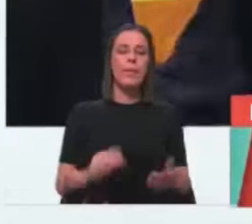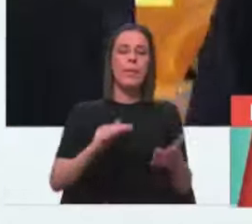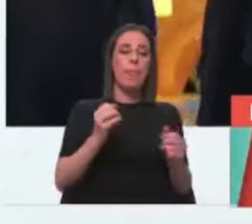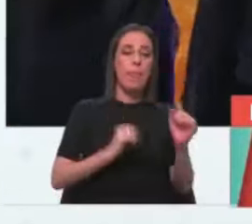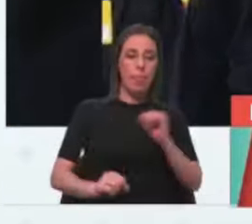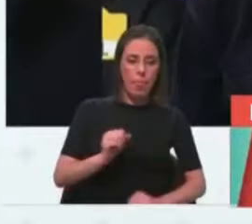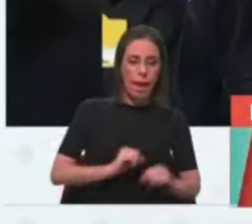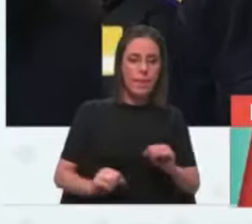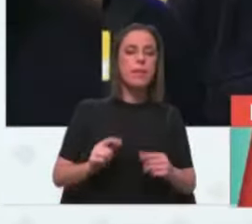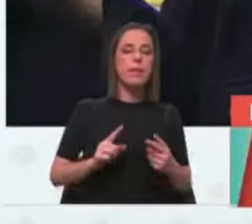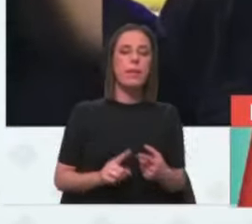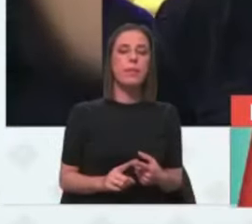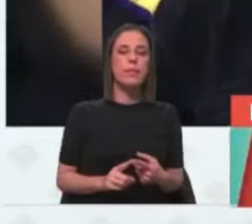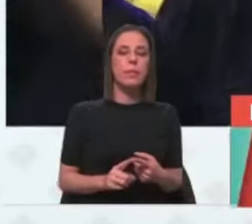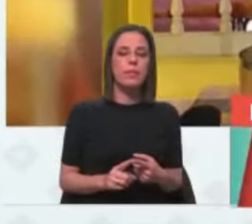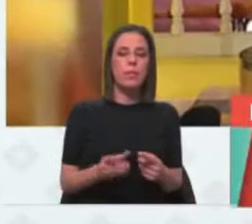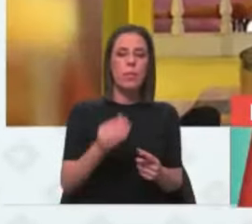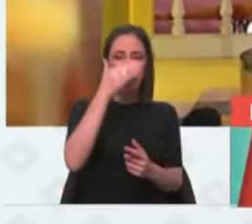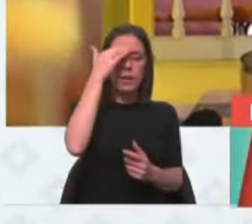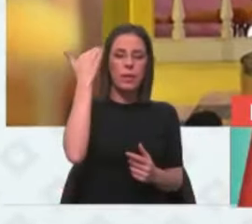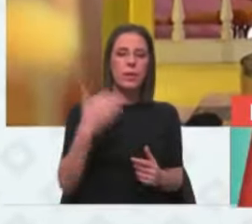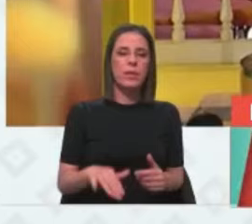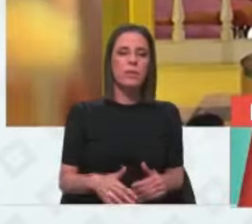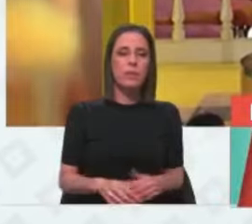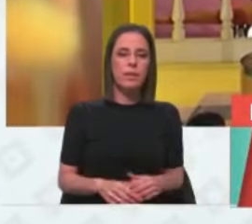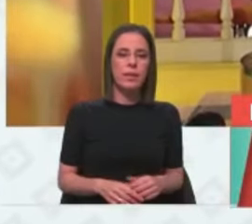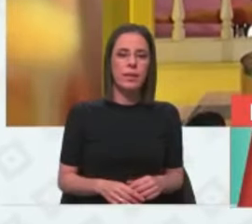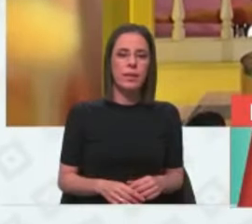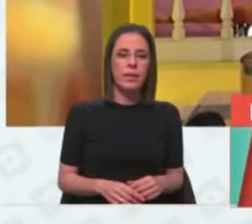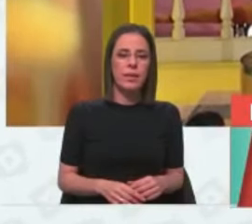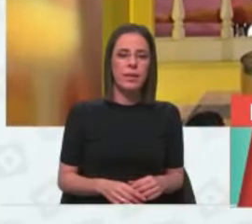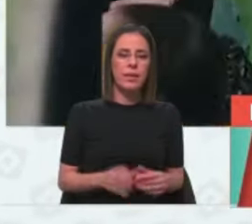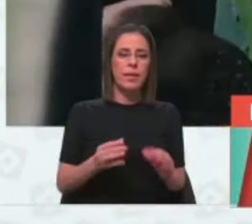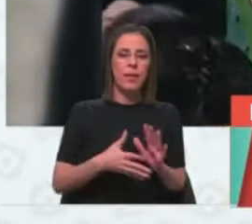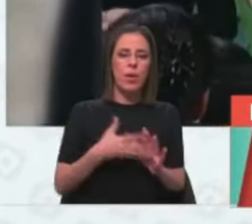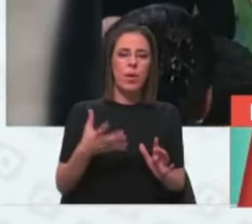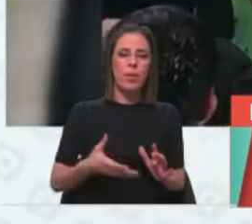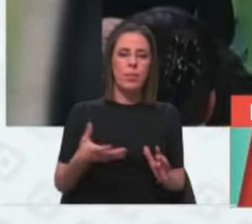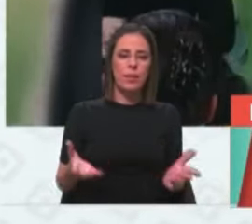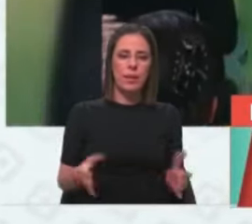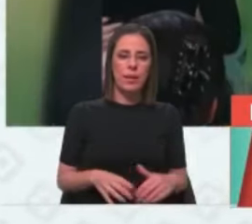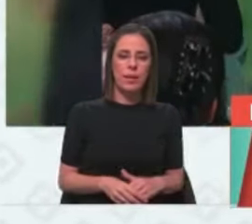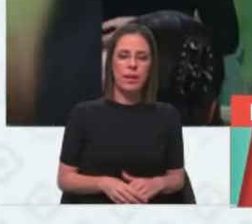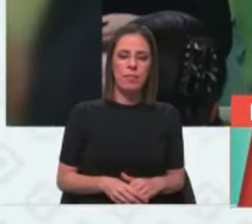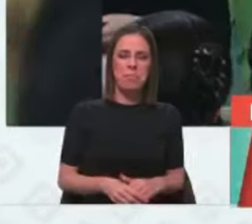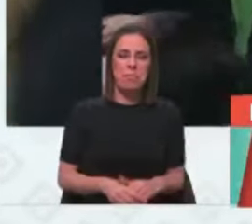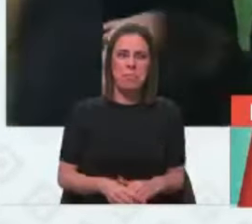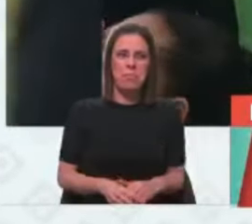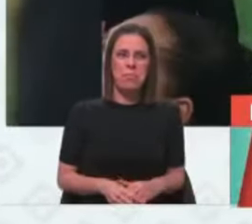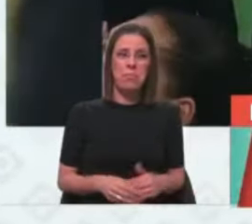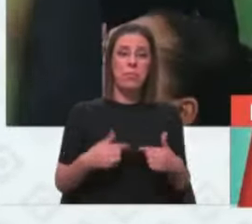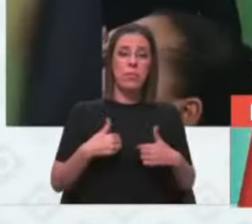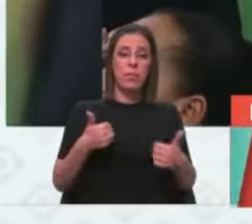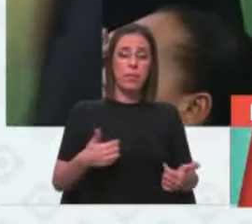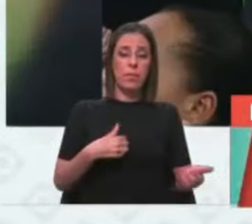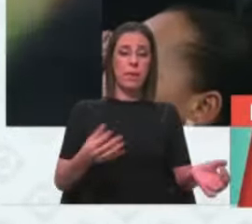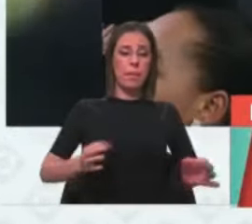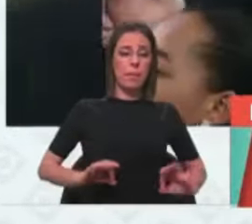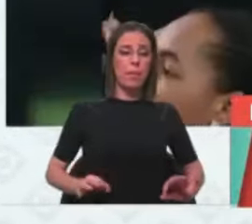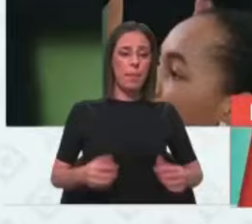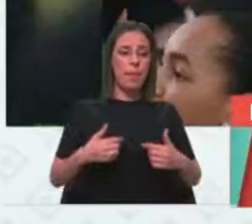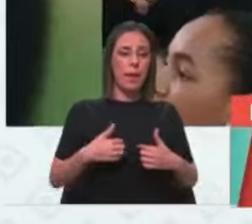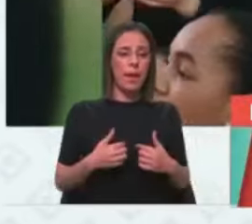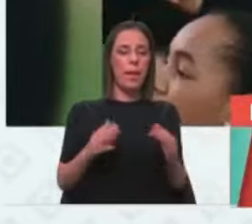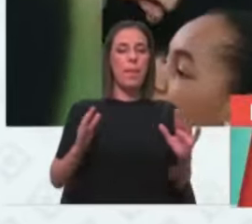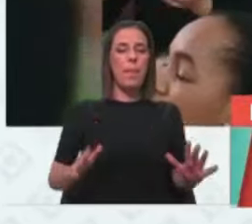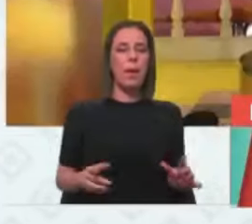dança. Qual foi a mais difícil, lembras? Assim a mais complicada? Não sei, olha, eu fui bem preparado, sabes?